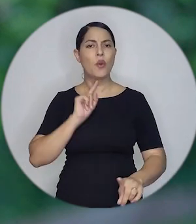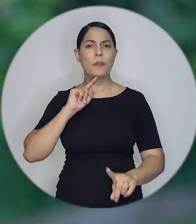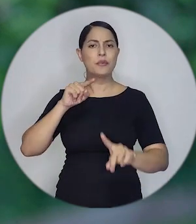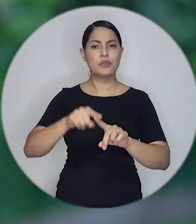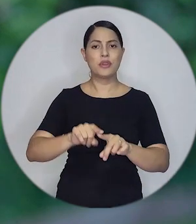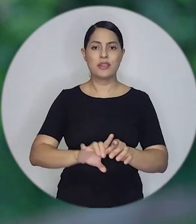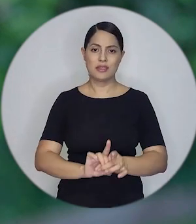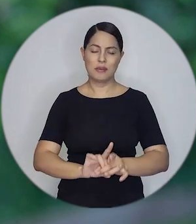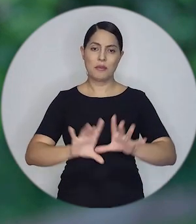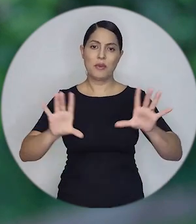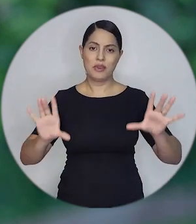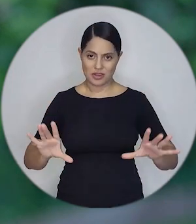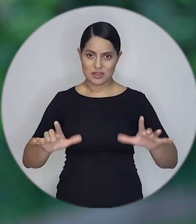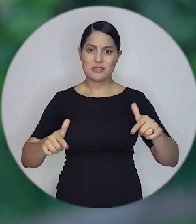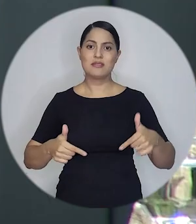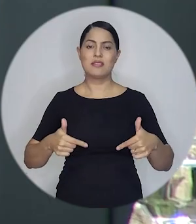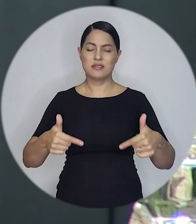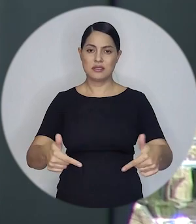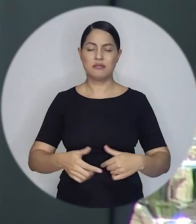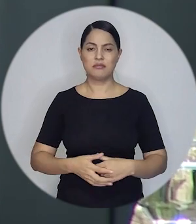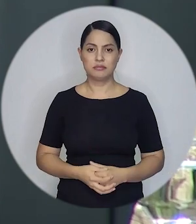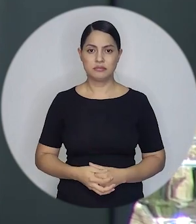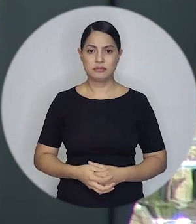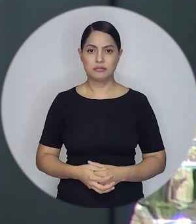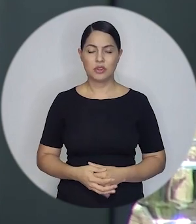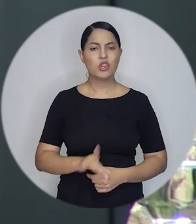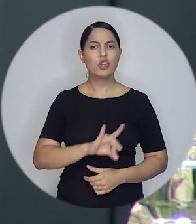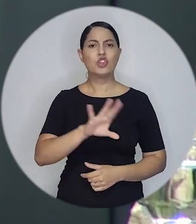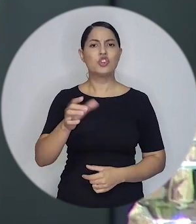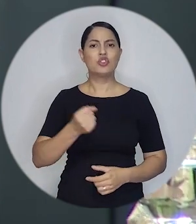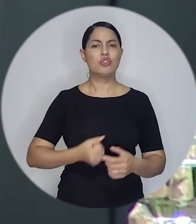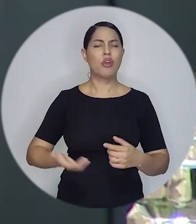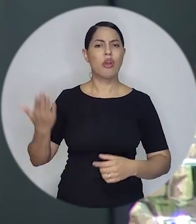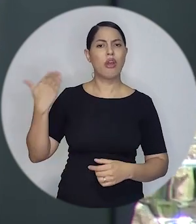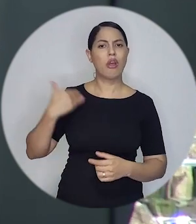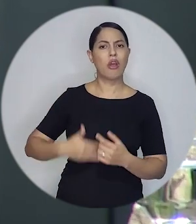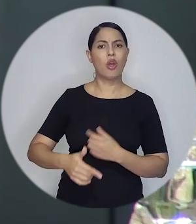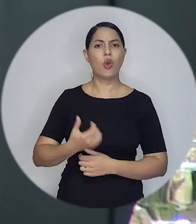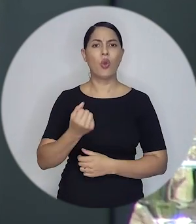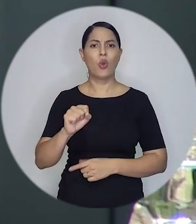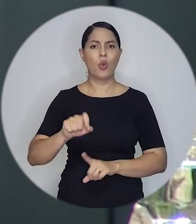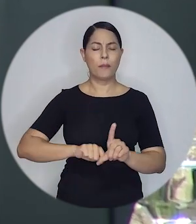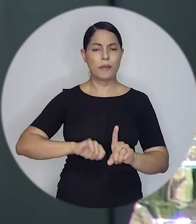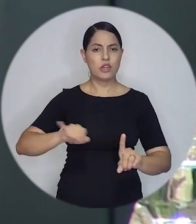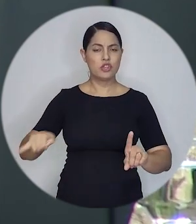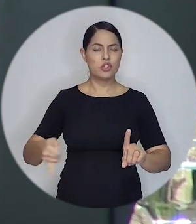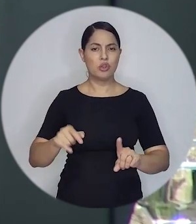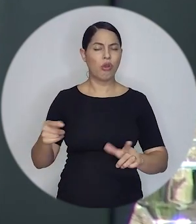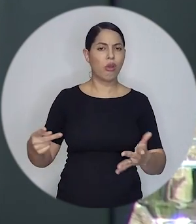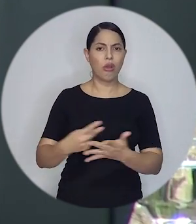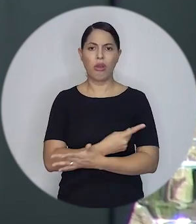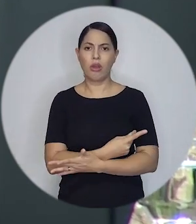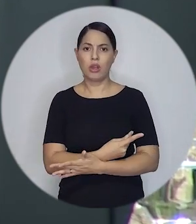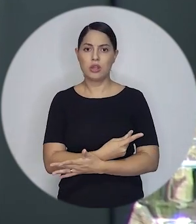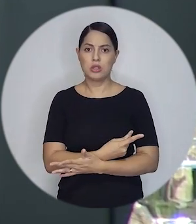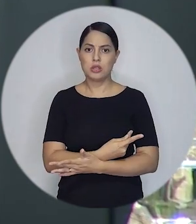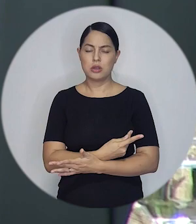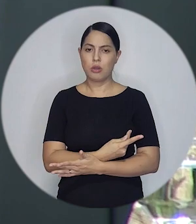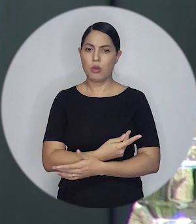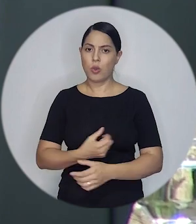direitos fundamentais e da democracia. O Brasil sofreu uma tentativa de golpe de Estado em 8 de janeiro. Foi isso que aconteceu.